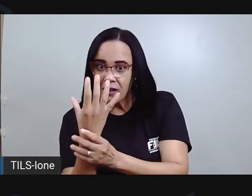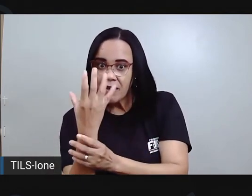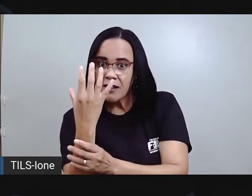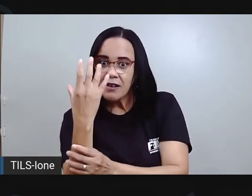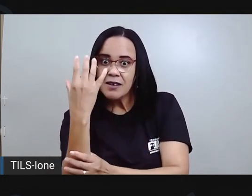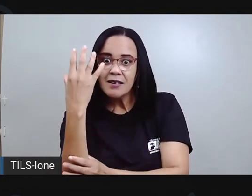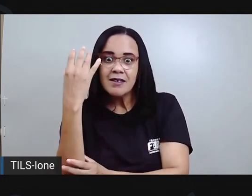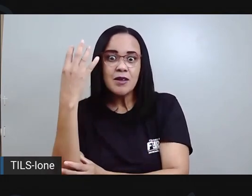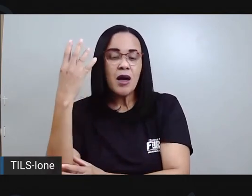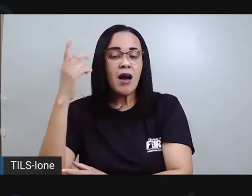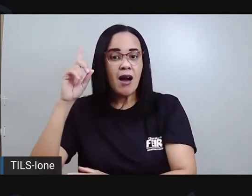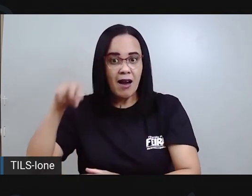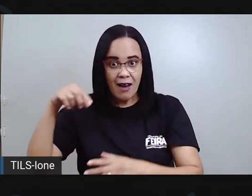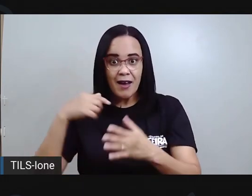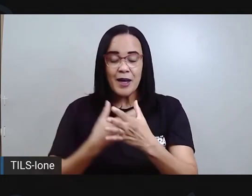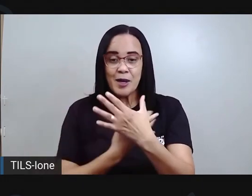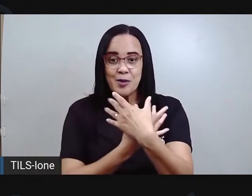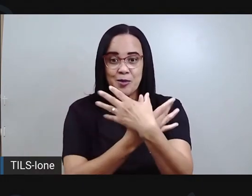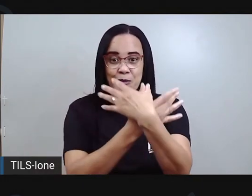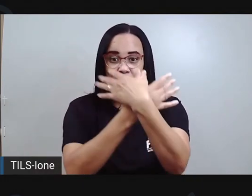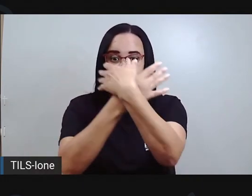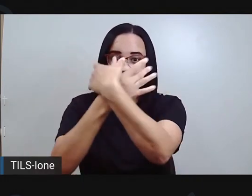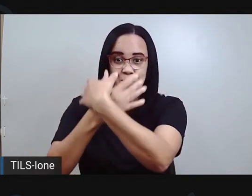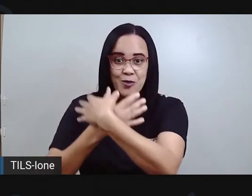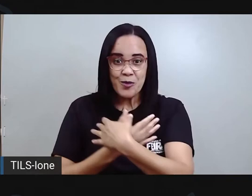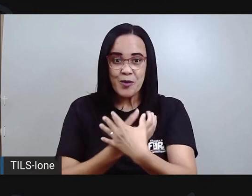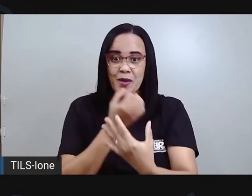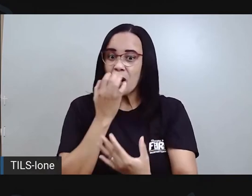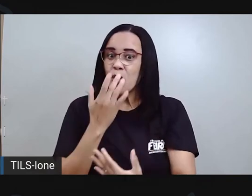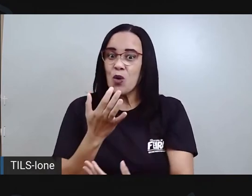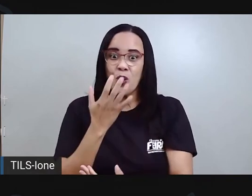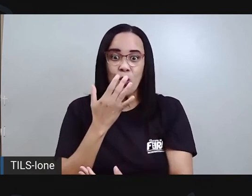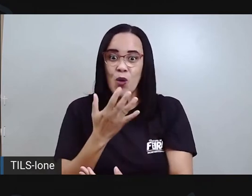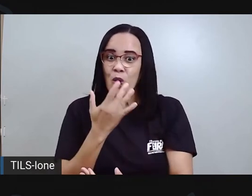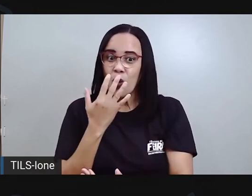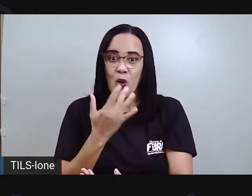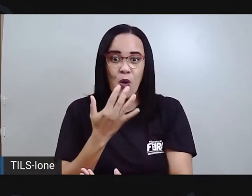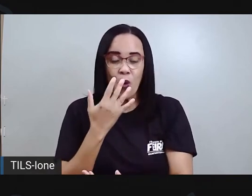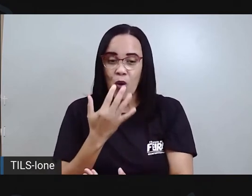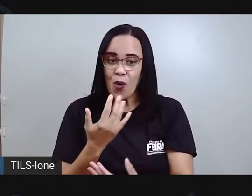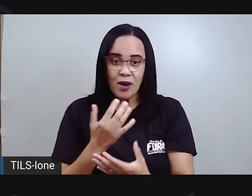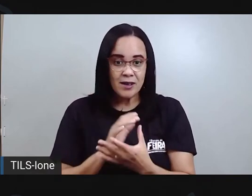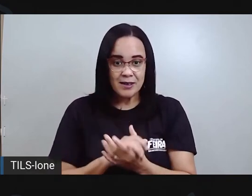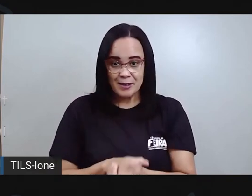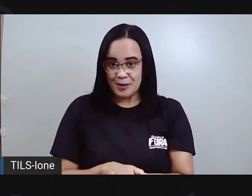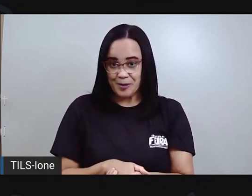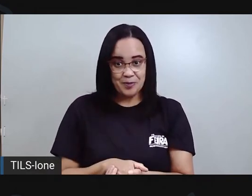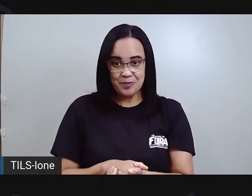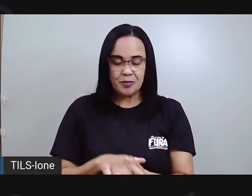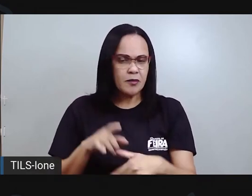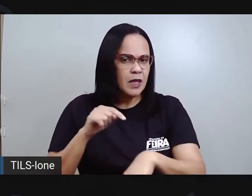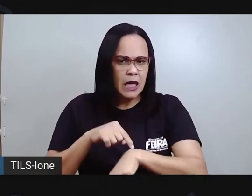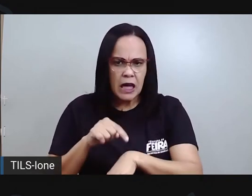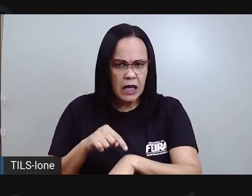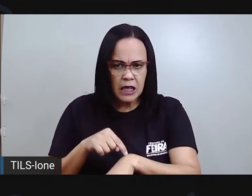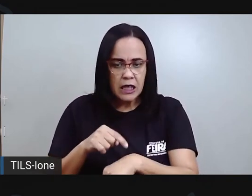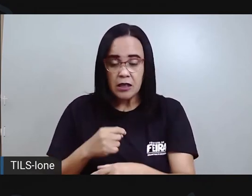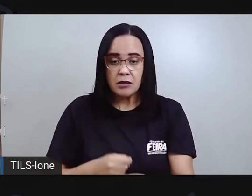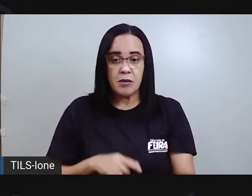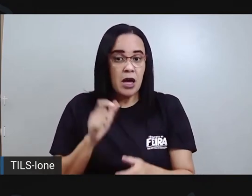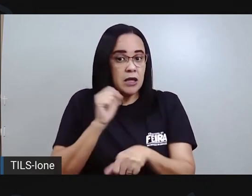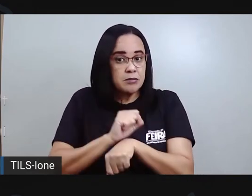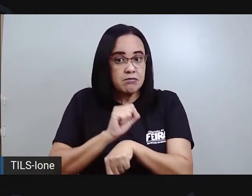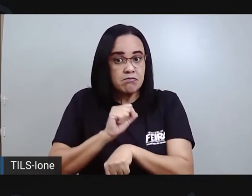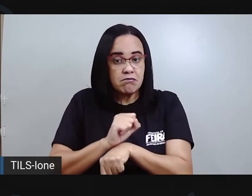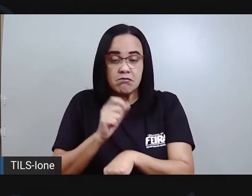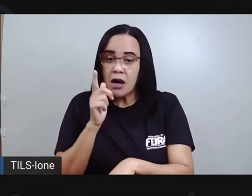borboletas coloridas. Não vai dar tempo da gente esperar a água toda subir, mas eu vou mostrar para vocês. Olha só